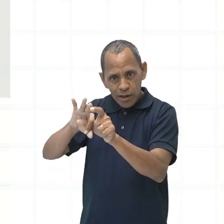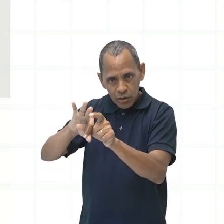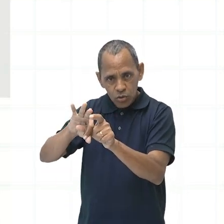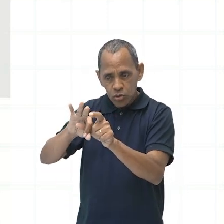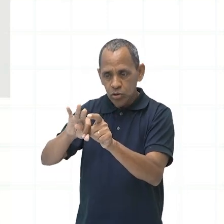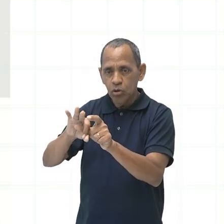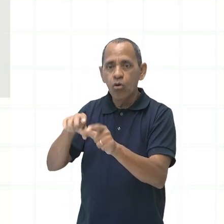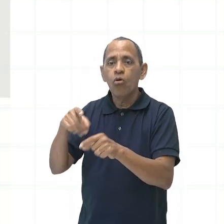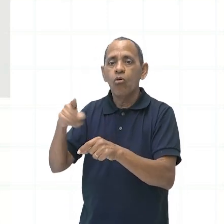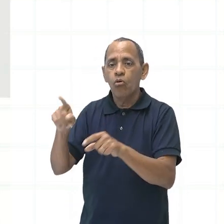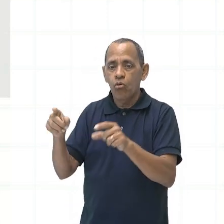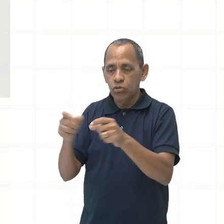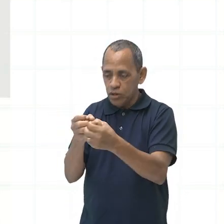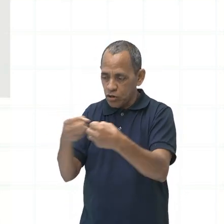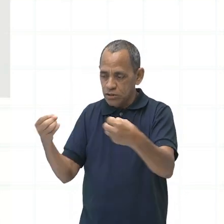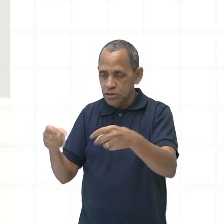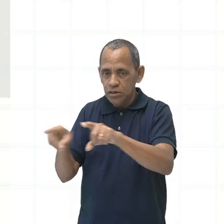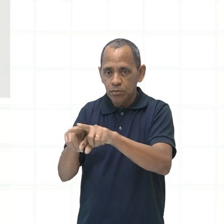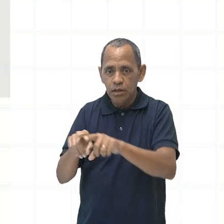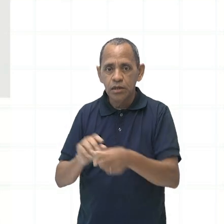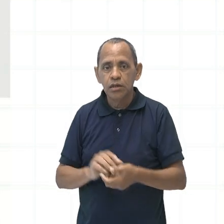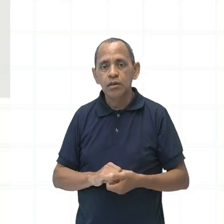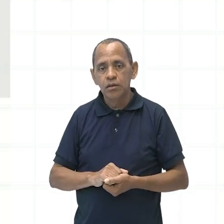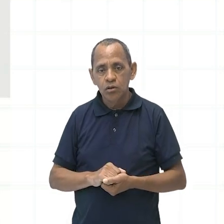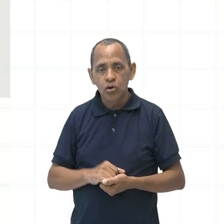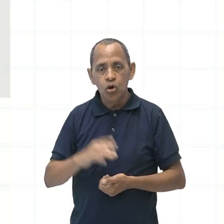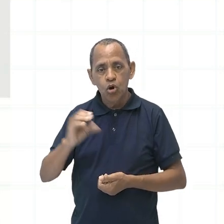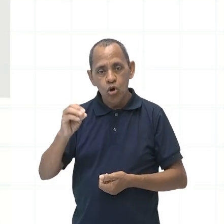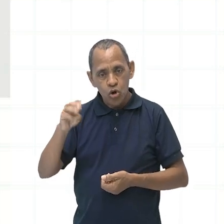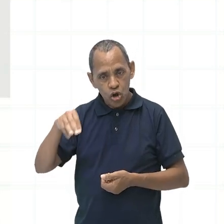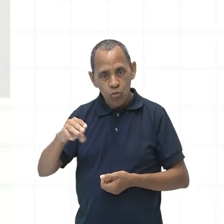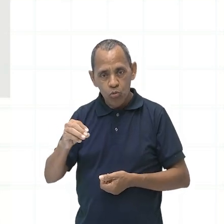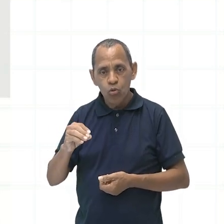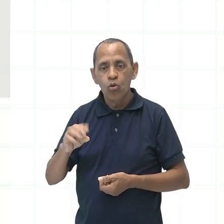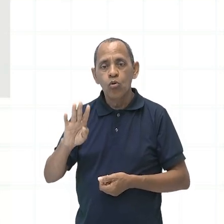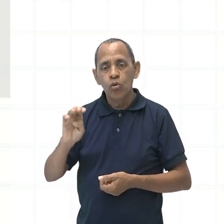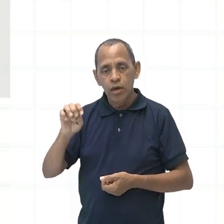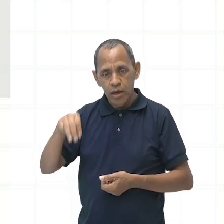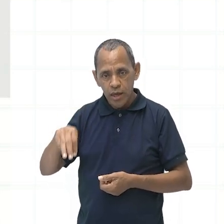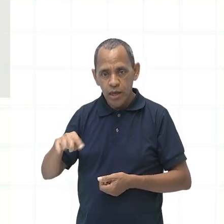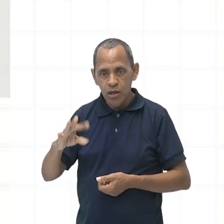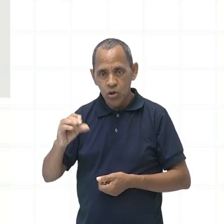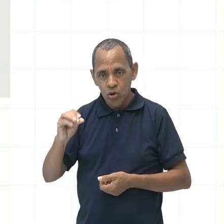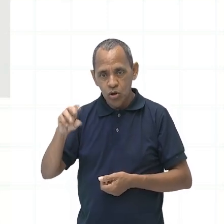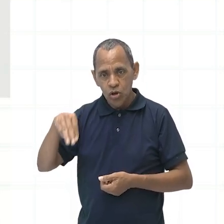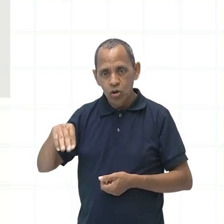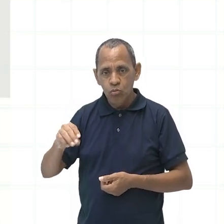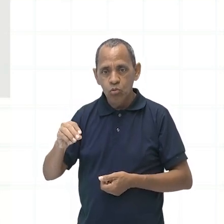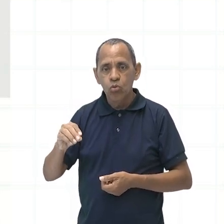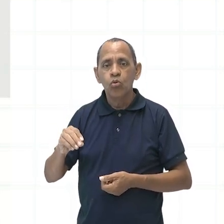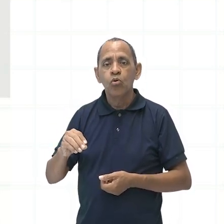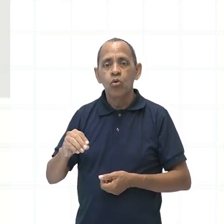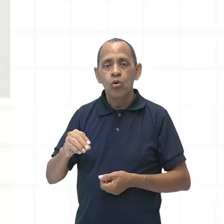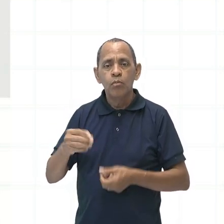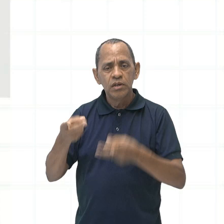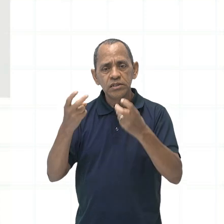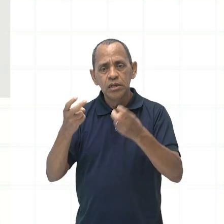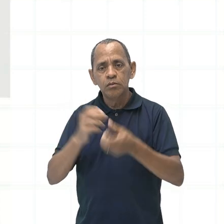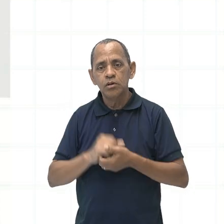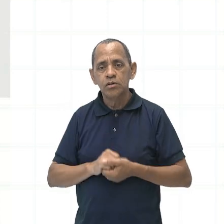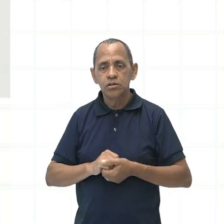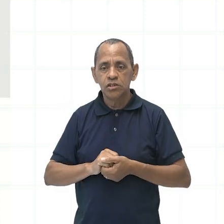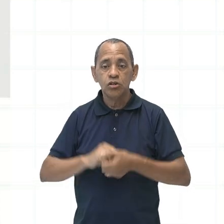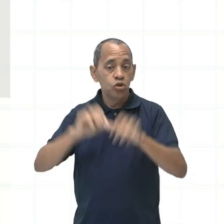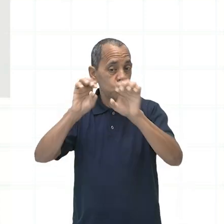disso, como, assim como se, bem como, que nem. Então, vejam